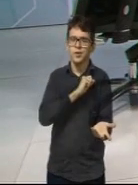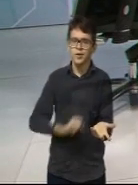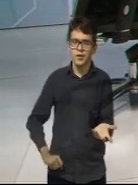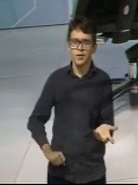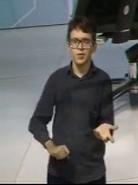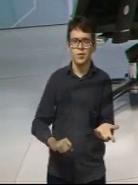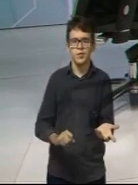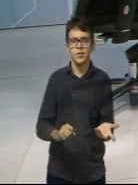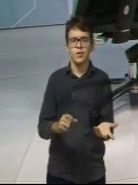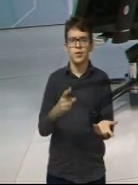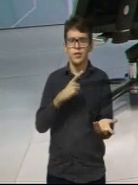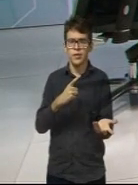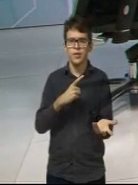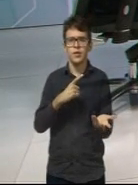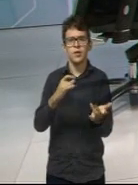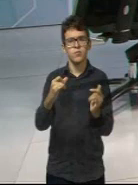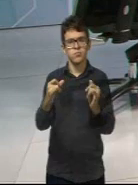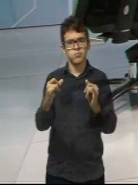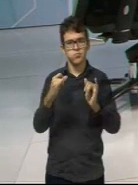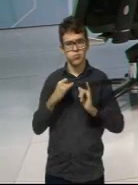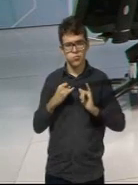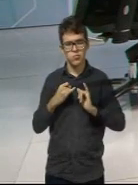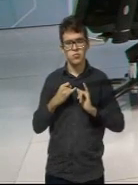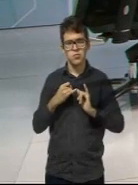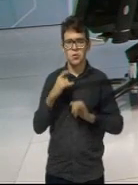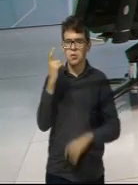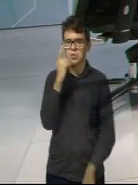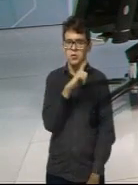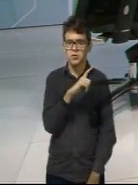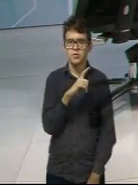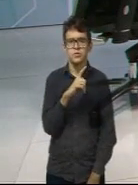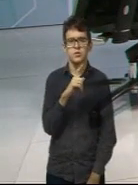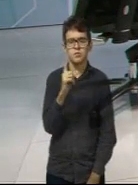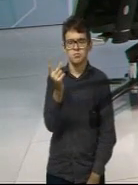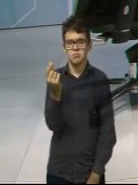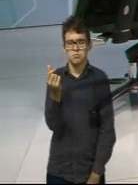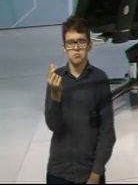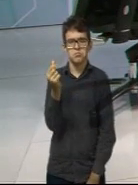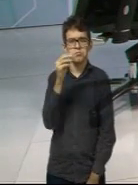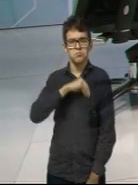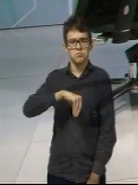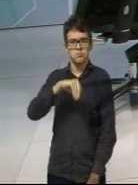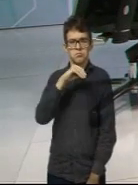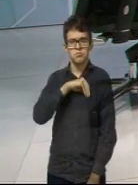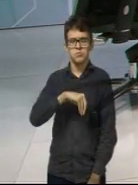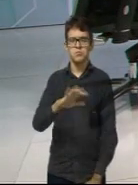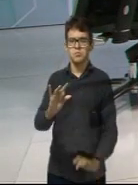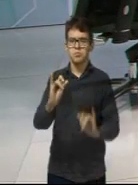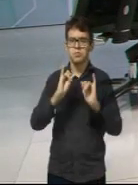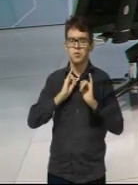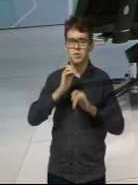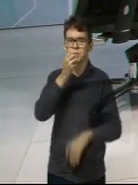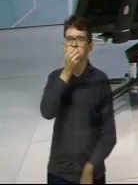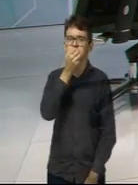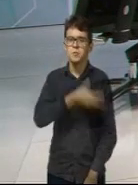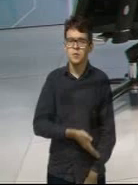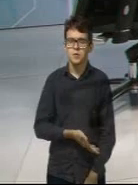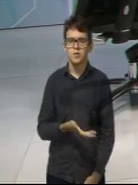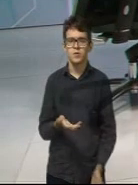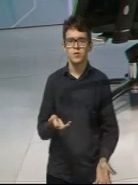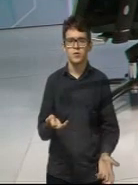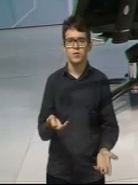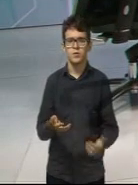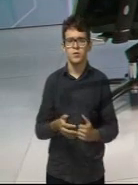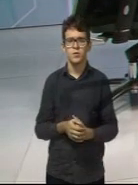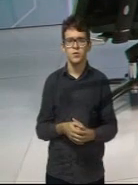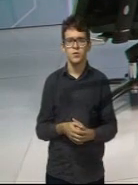apenas um mandato, conseguem se aposentar com um significativo, tá? Não é um mandato, na proporcional. Não